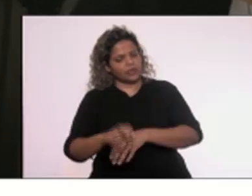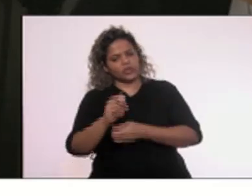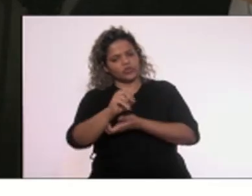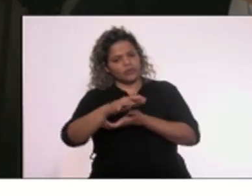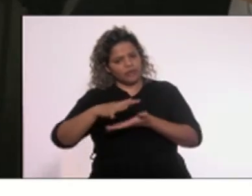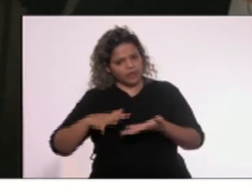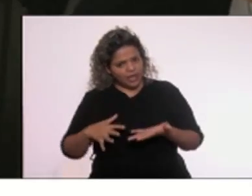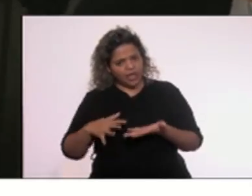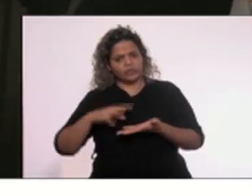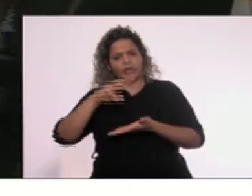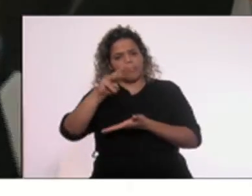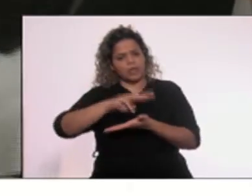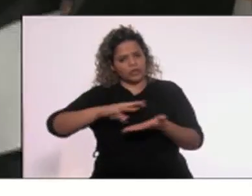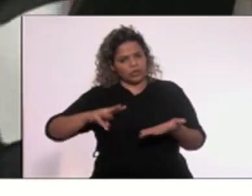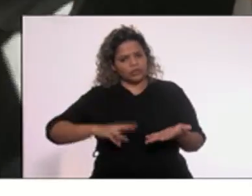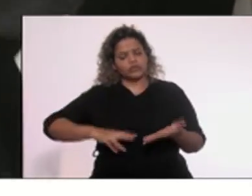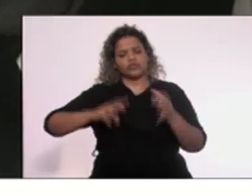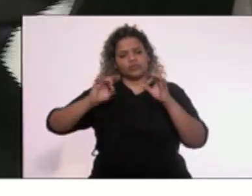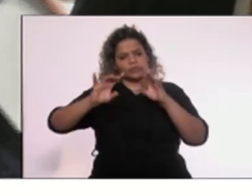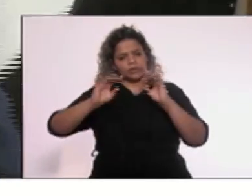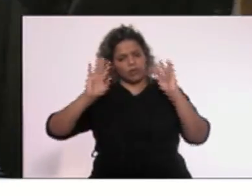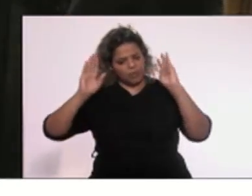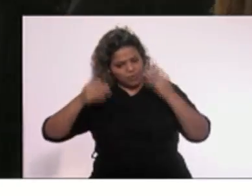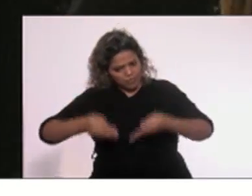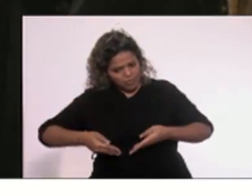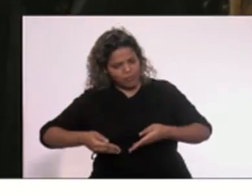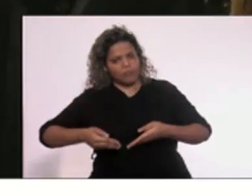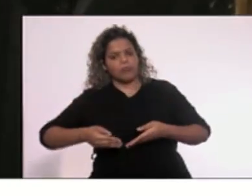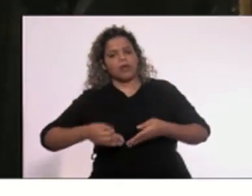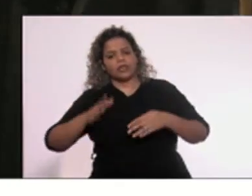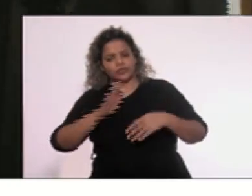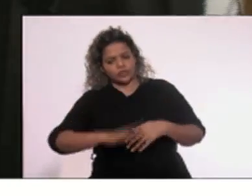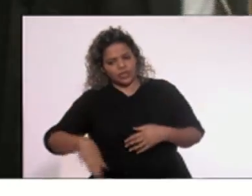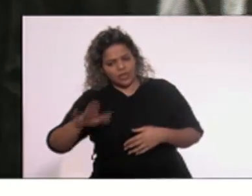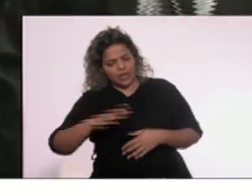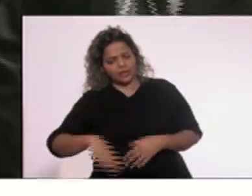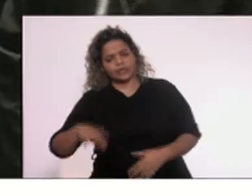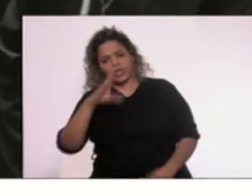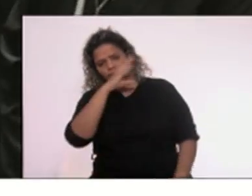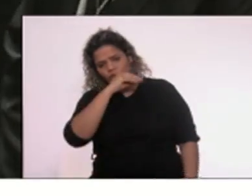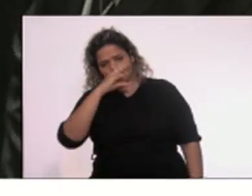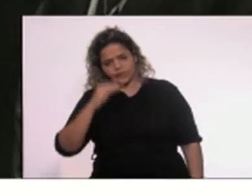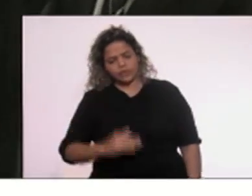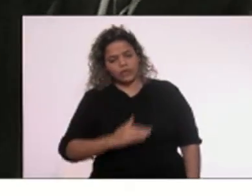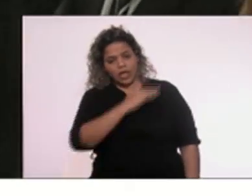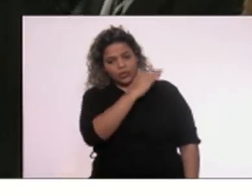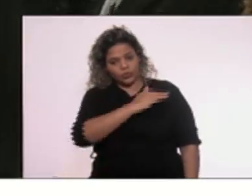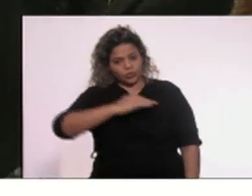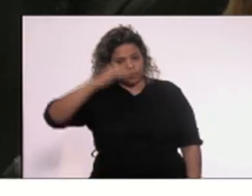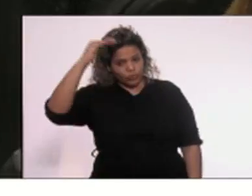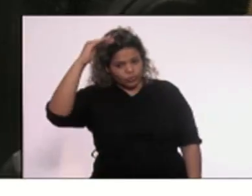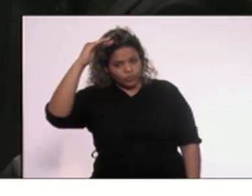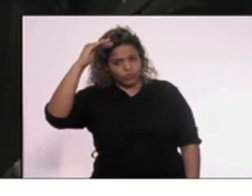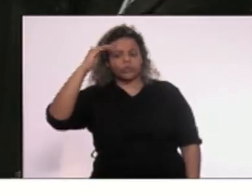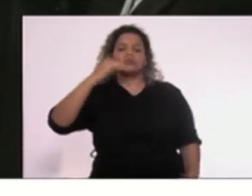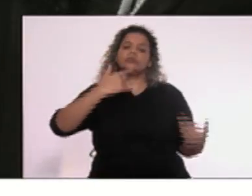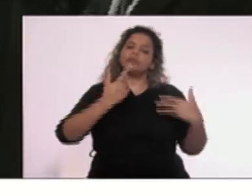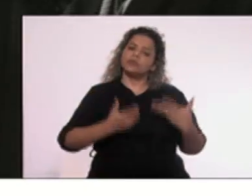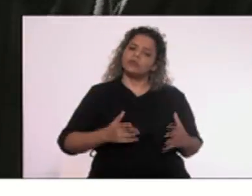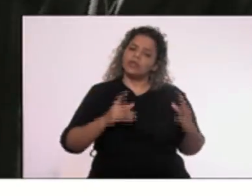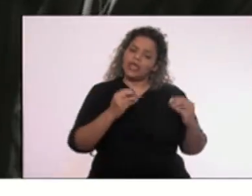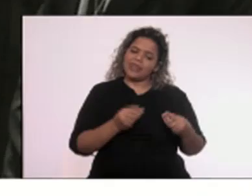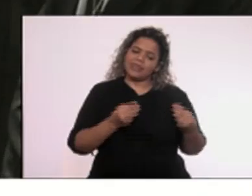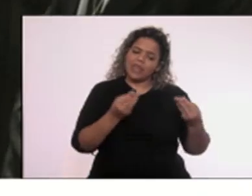através de metodologia especialmente voltada para as crianças, adolescentes e adultos, propiciando um